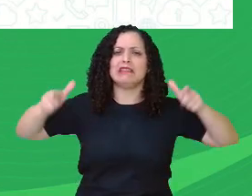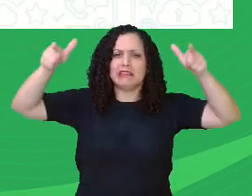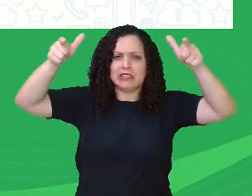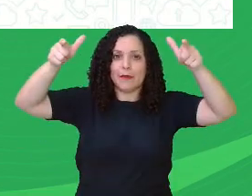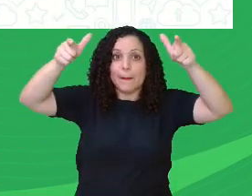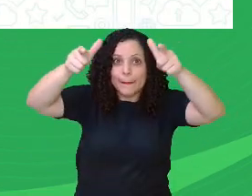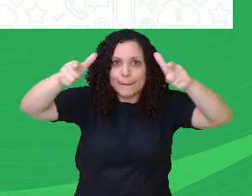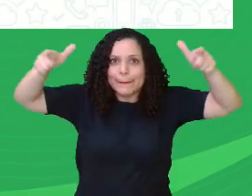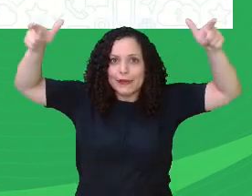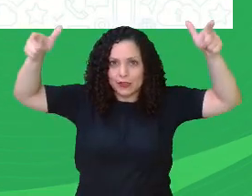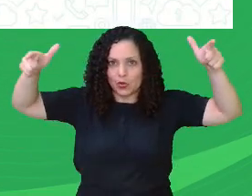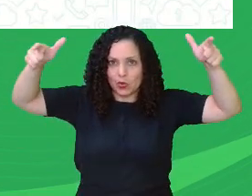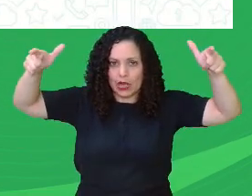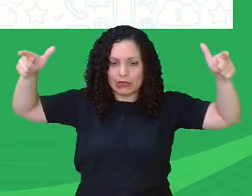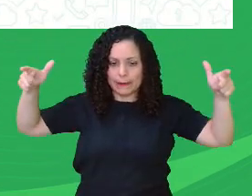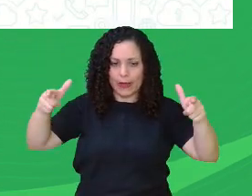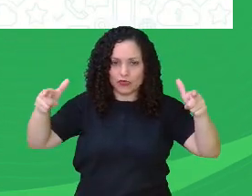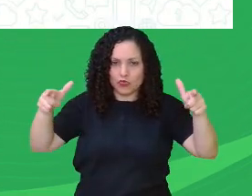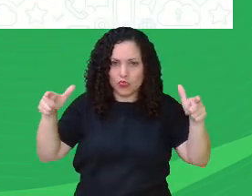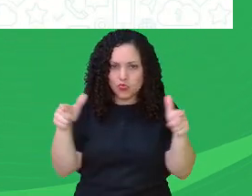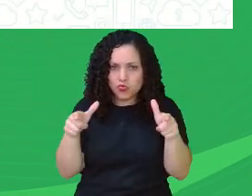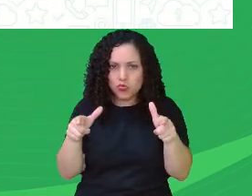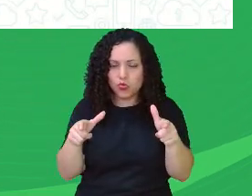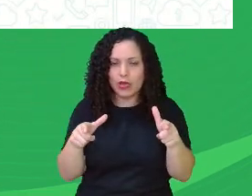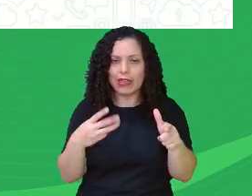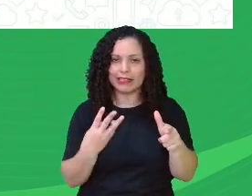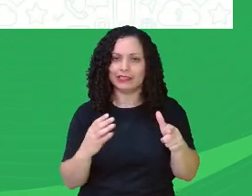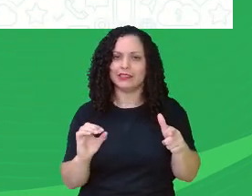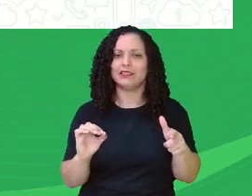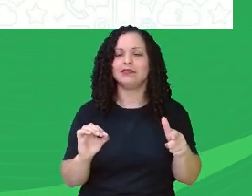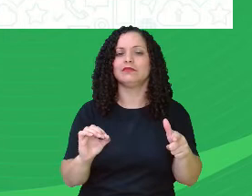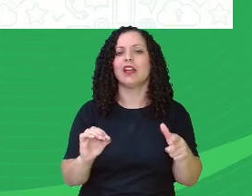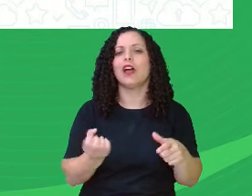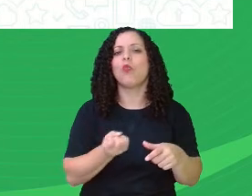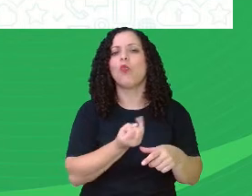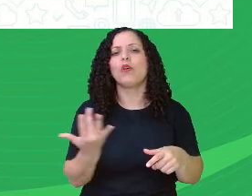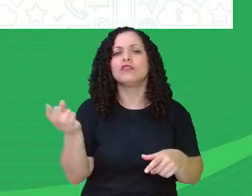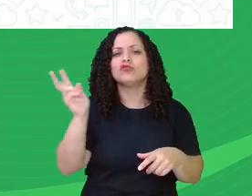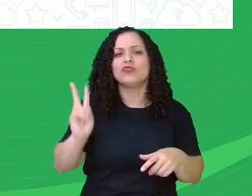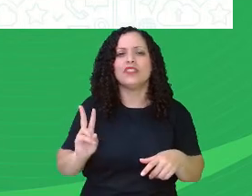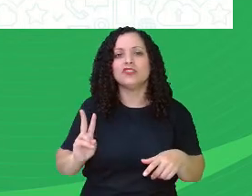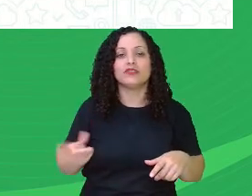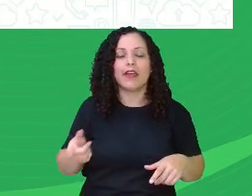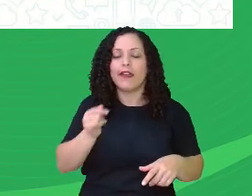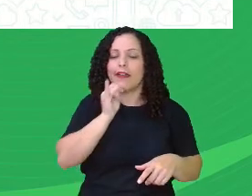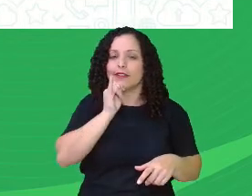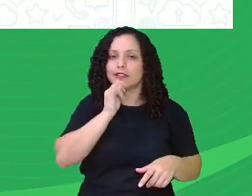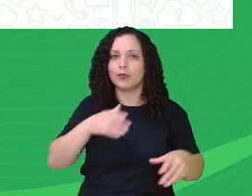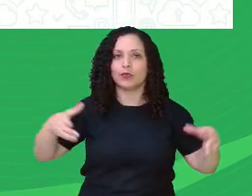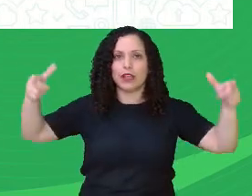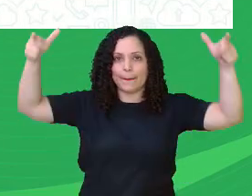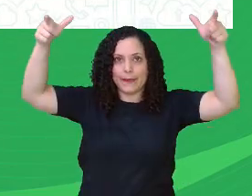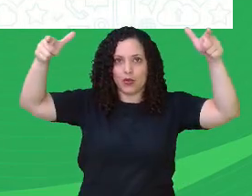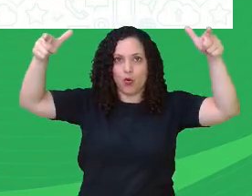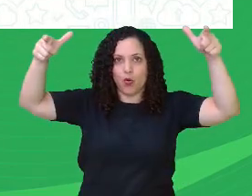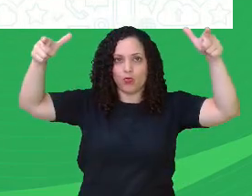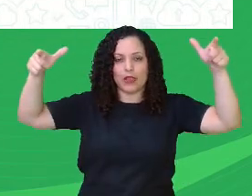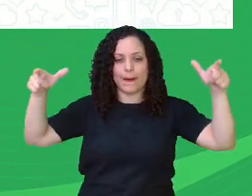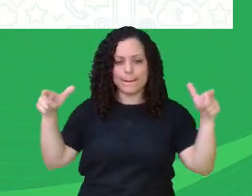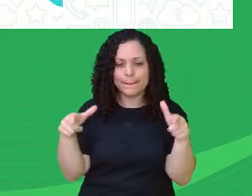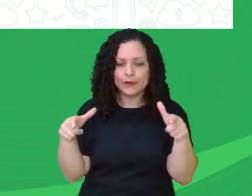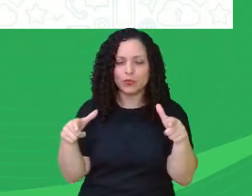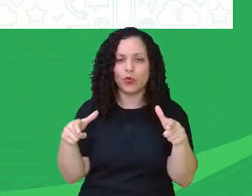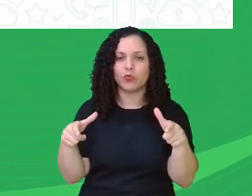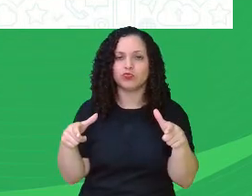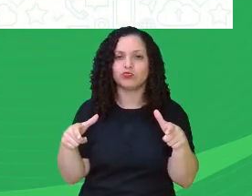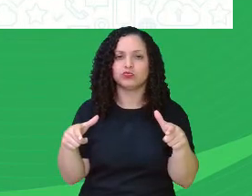baixo é 30. E aí quantas vezes uma cabe na outra? Você vai pegar a maior e dividir pela menor. Vou